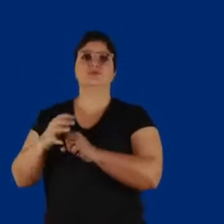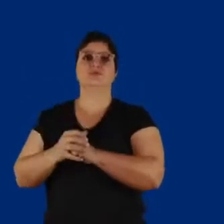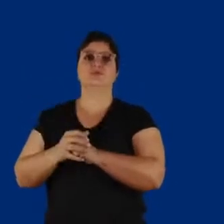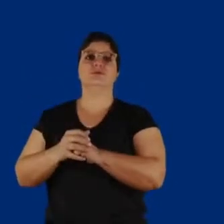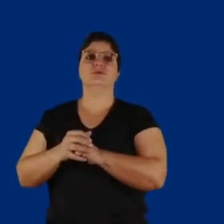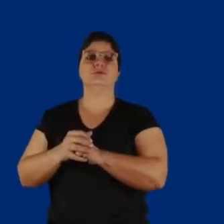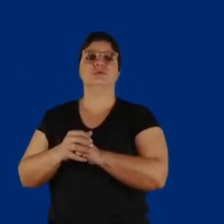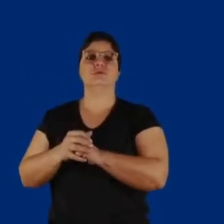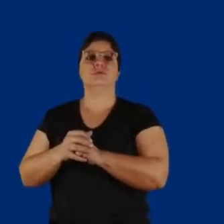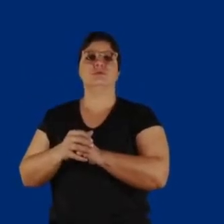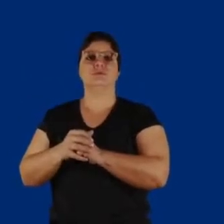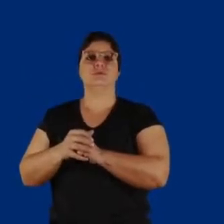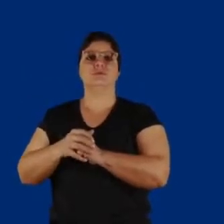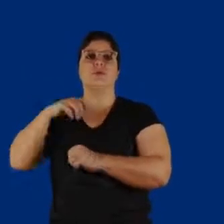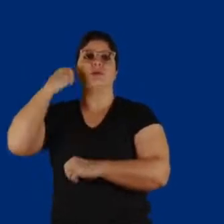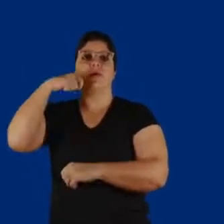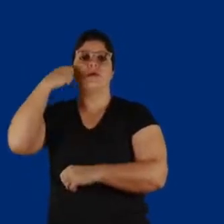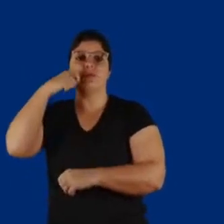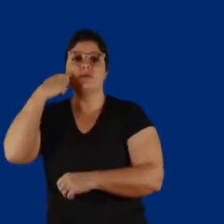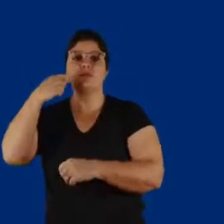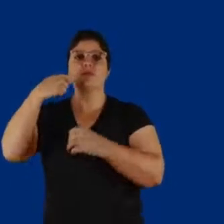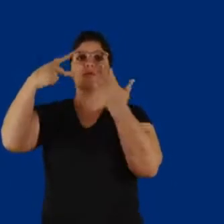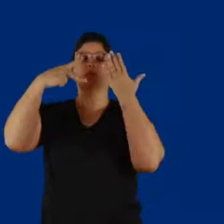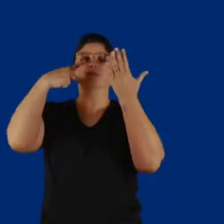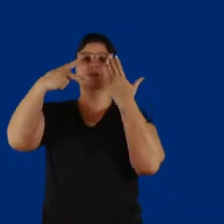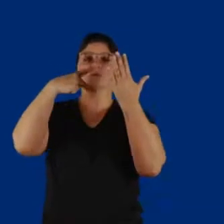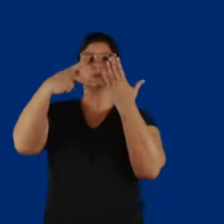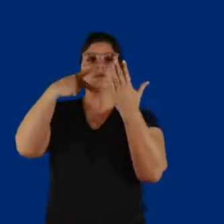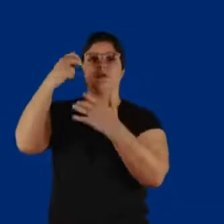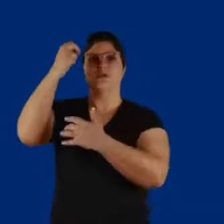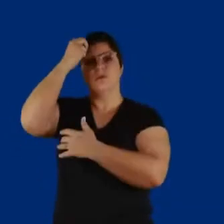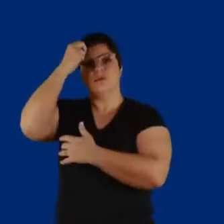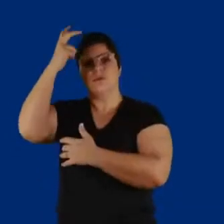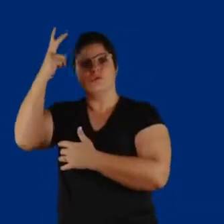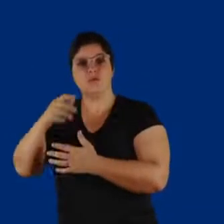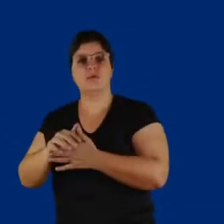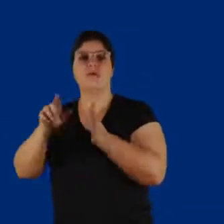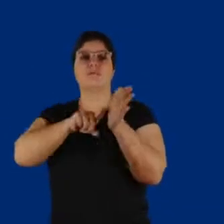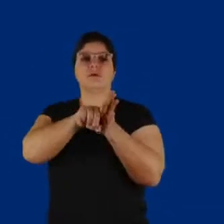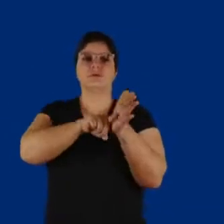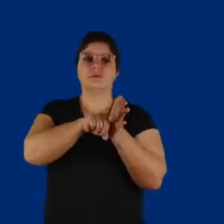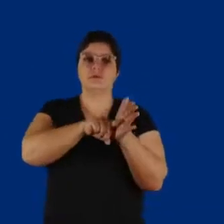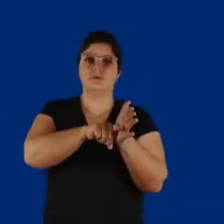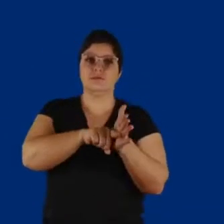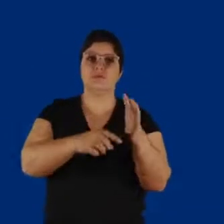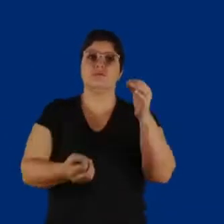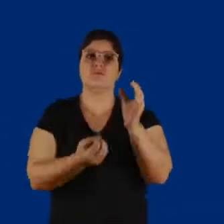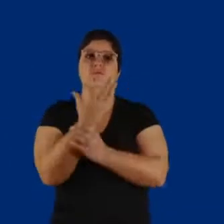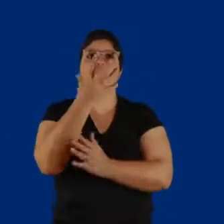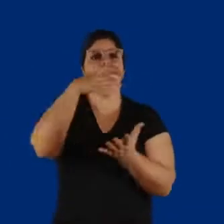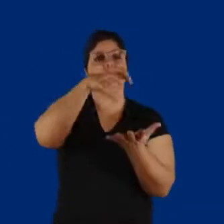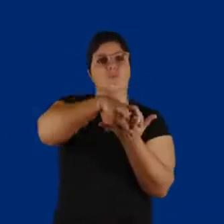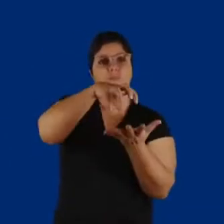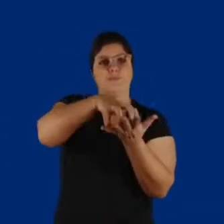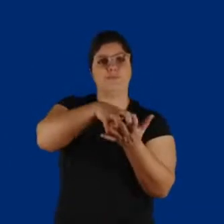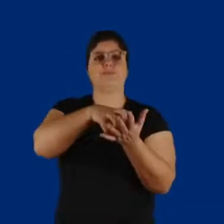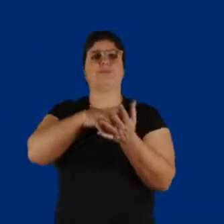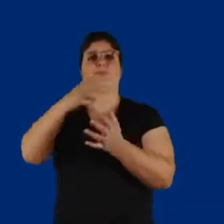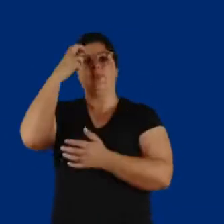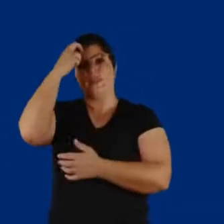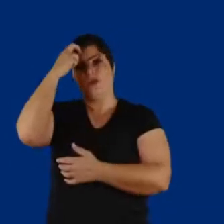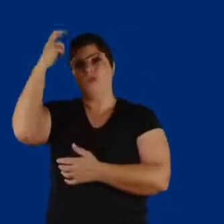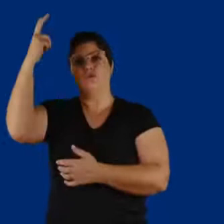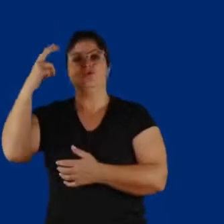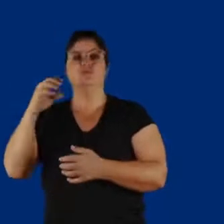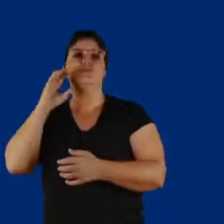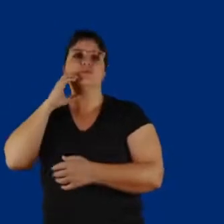e Saúde da Secretaria Municipal de Saúde do Rio de Janeiro entre 2009 e 2016 e cofundador